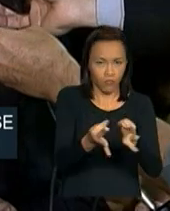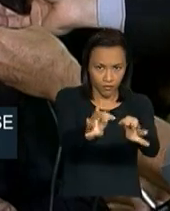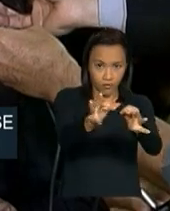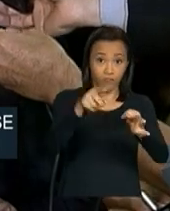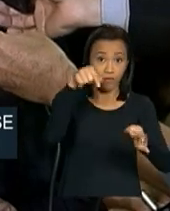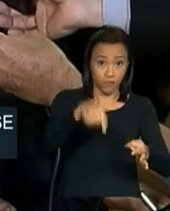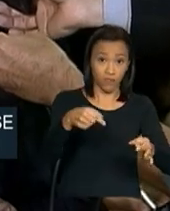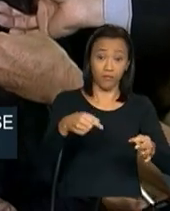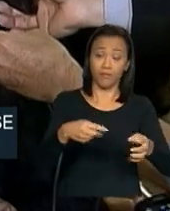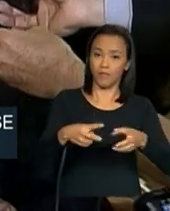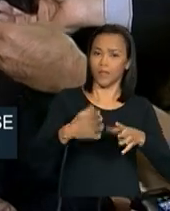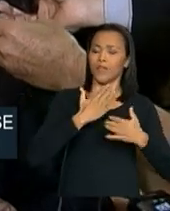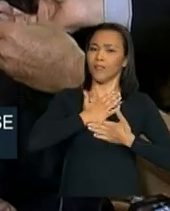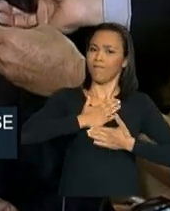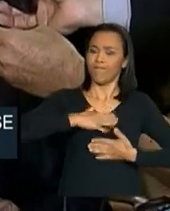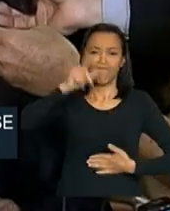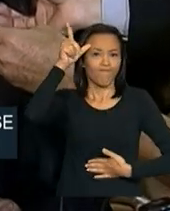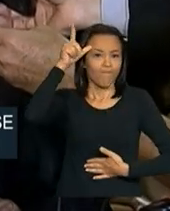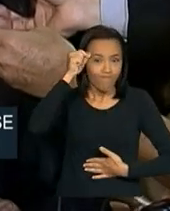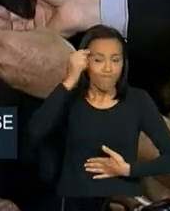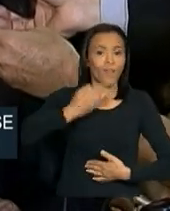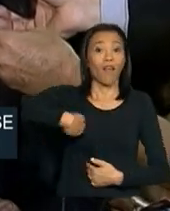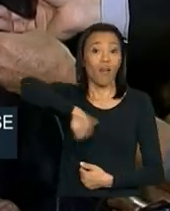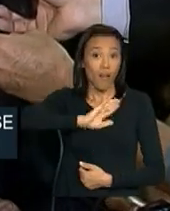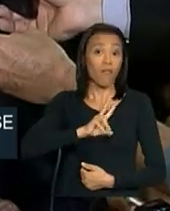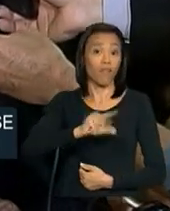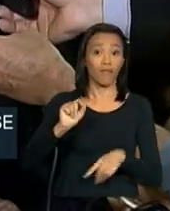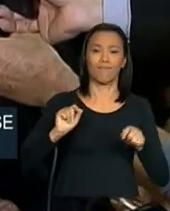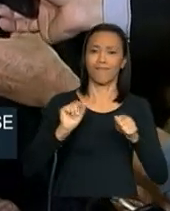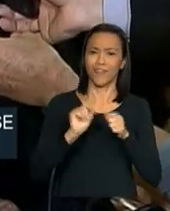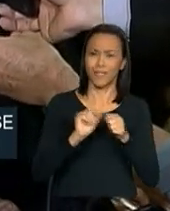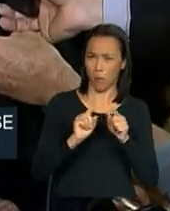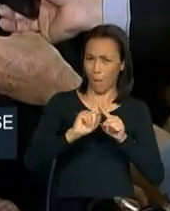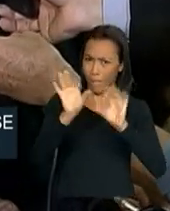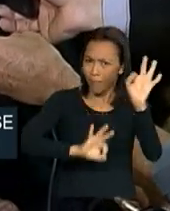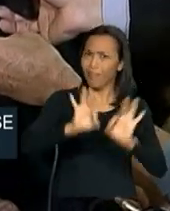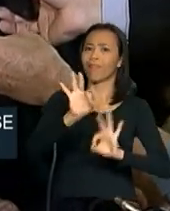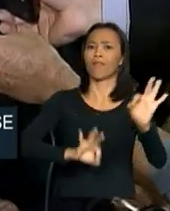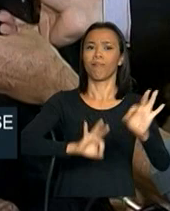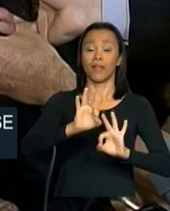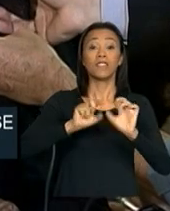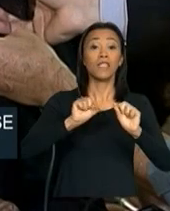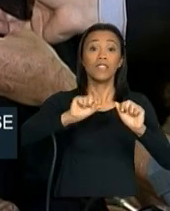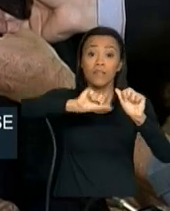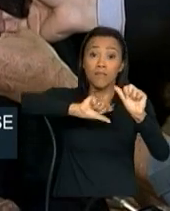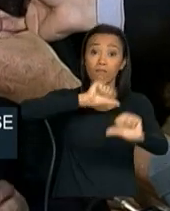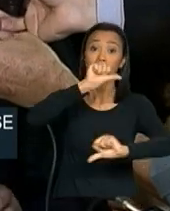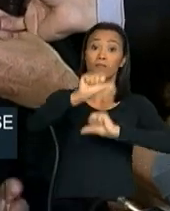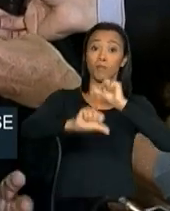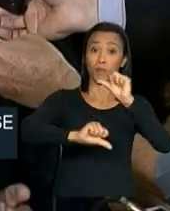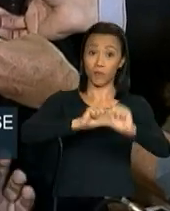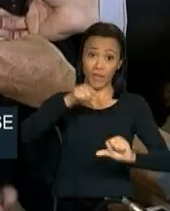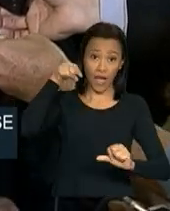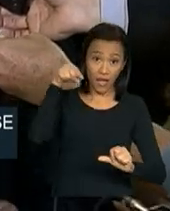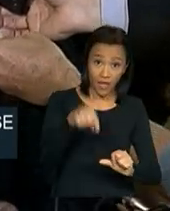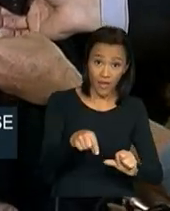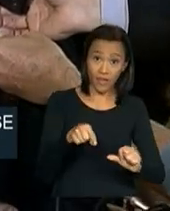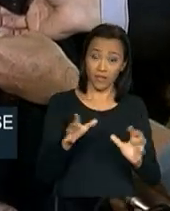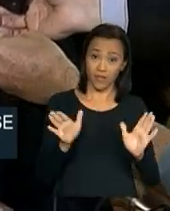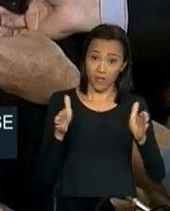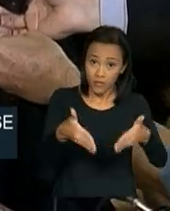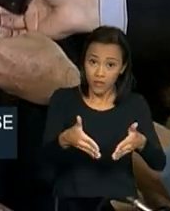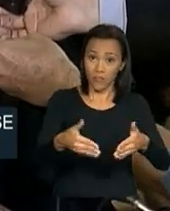informatizado, confortável, e nós vamos fazer um grande plano de transformar esta ponta do Ministério do